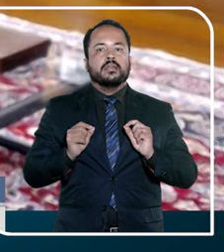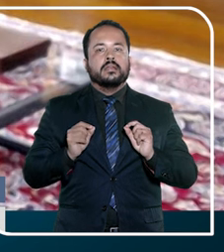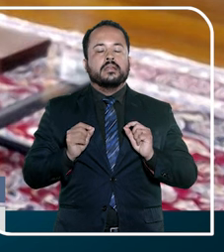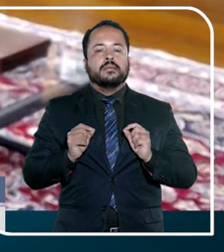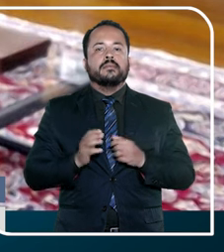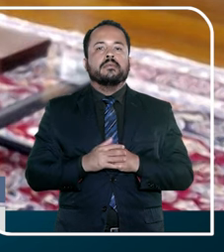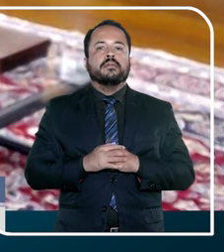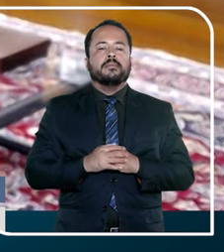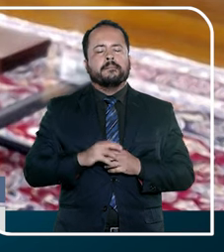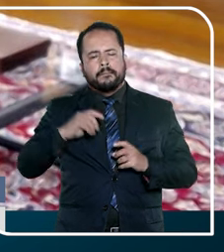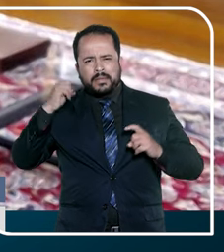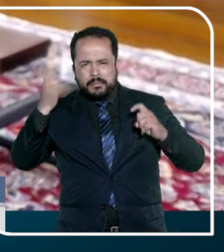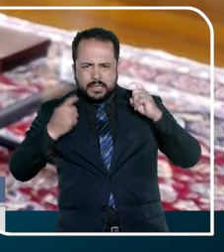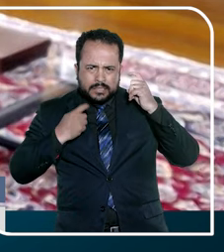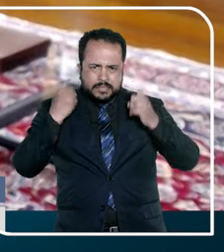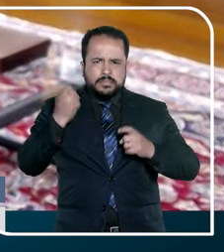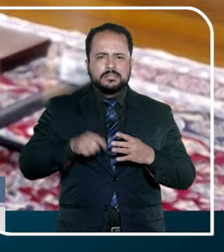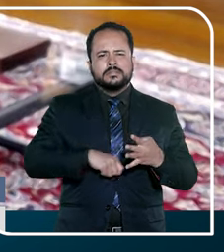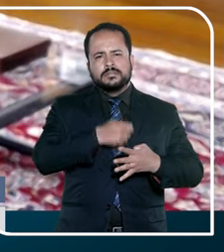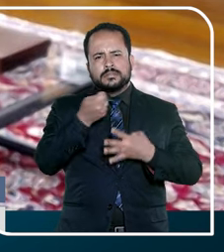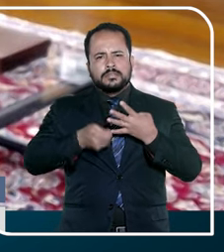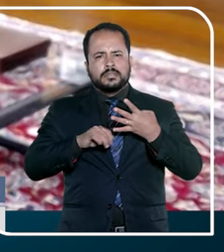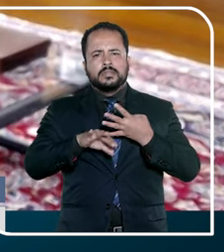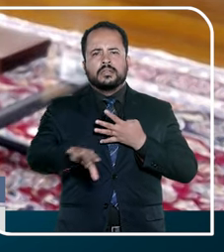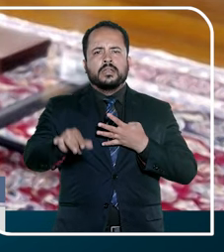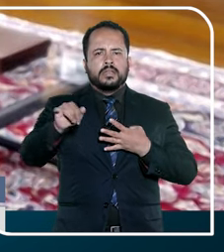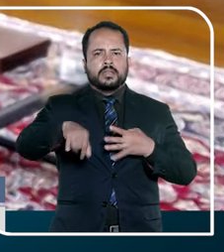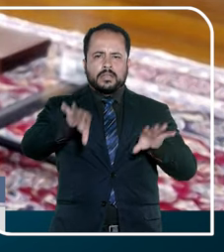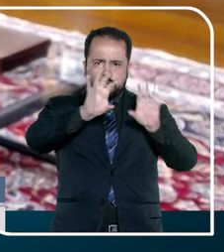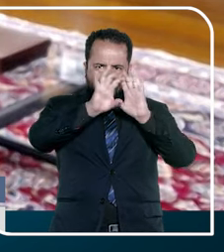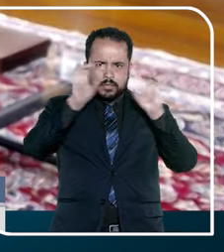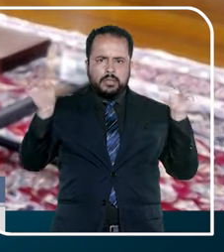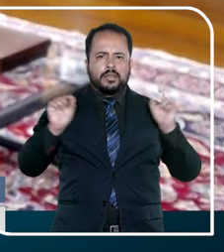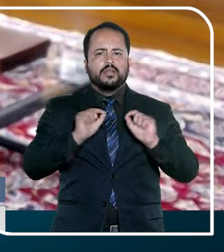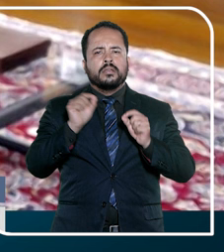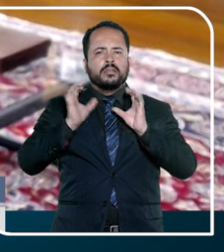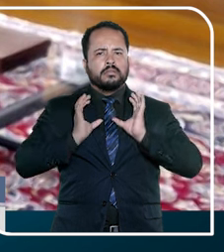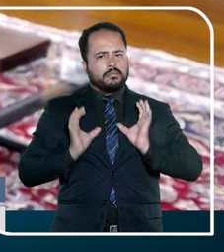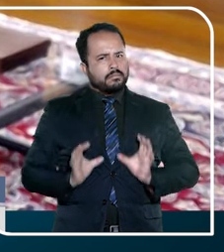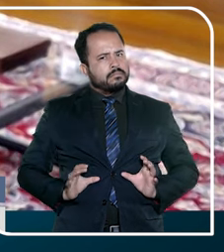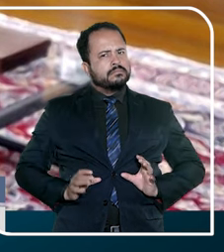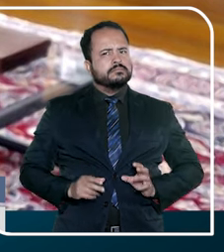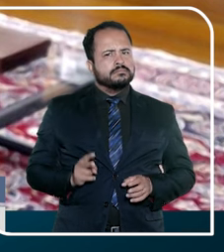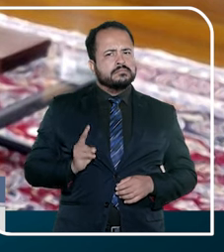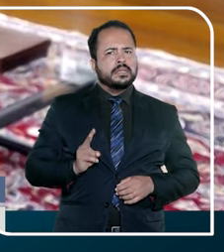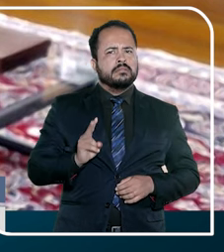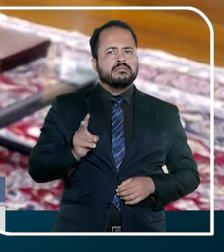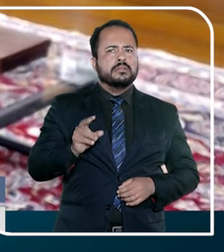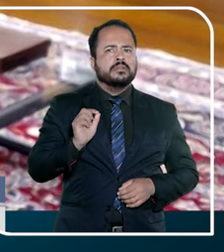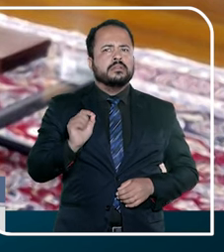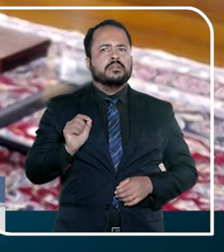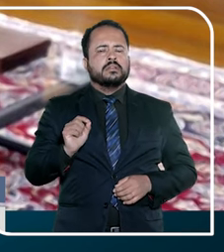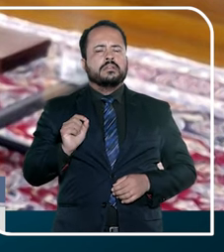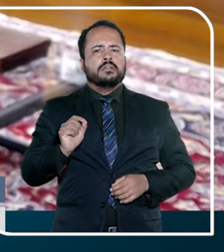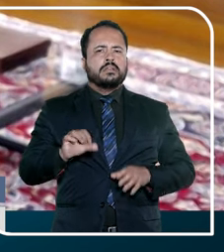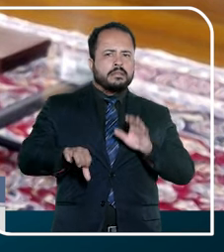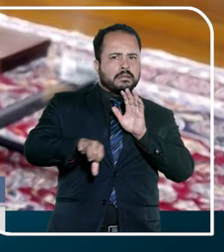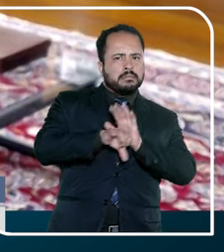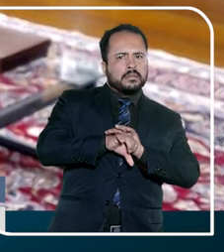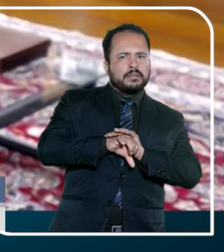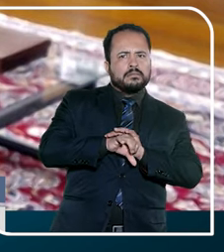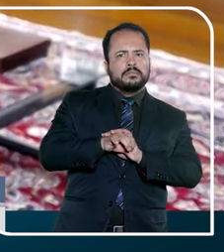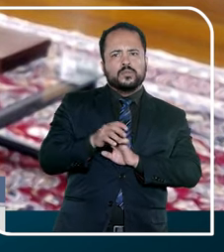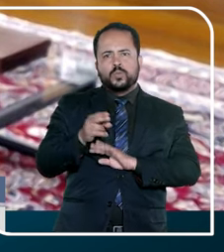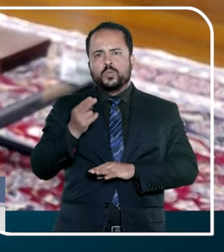a jurisprudência aqui no tribunal porque é uma conduta muito frequente especialmente daqueles aquelas